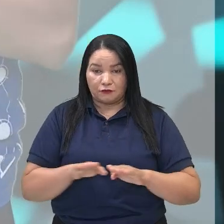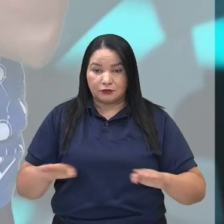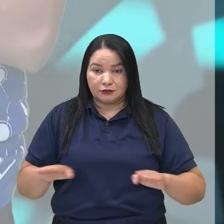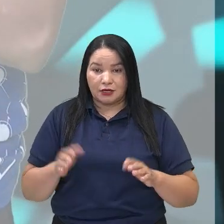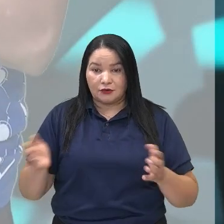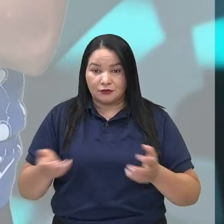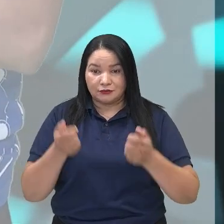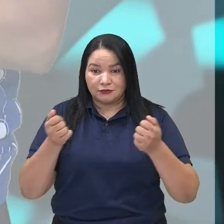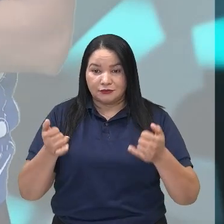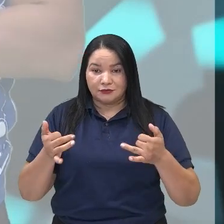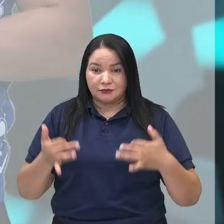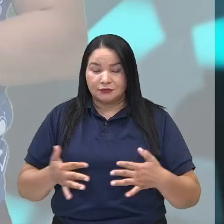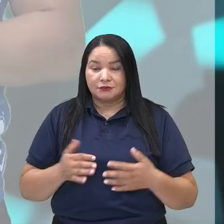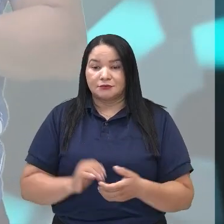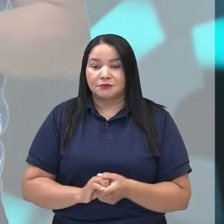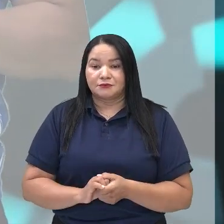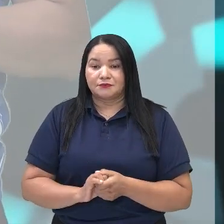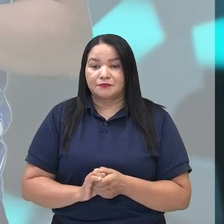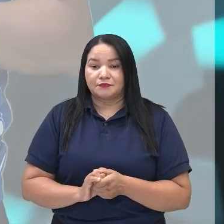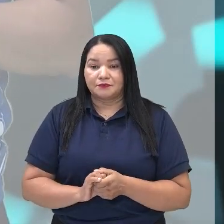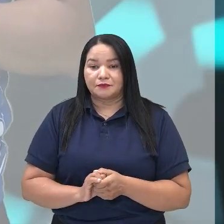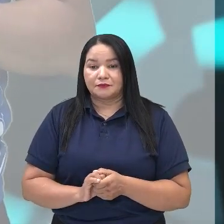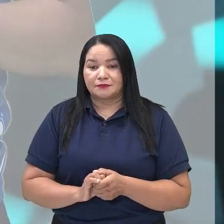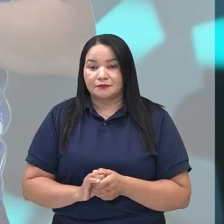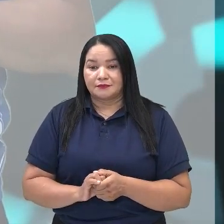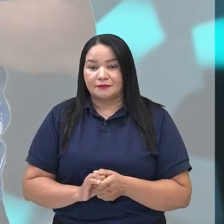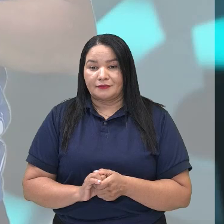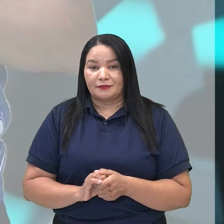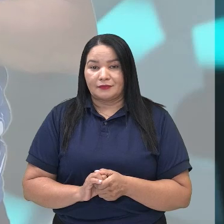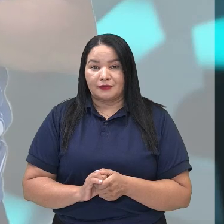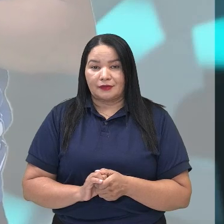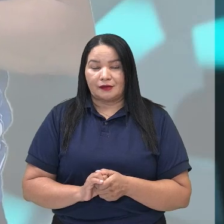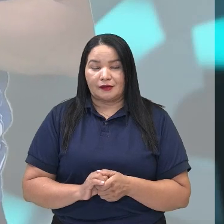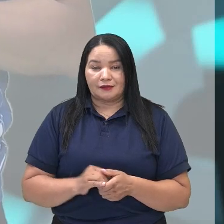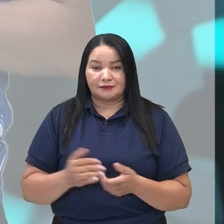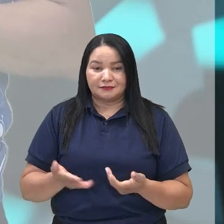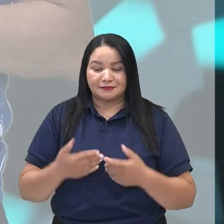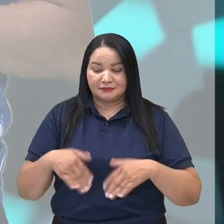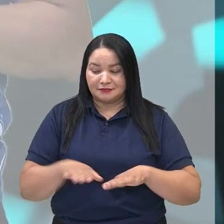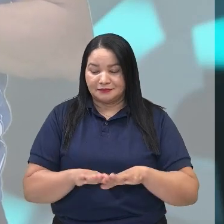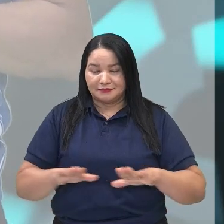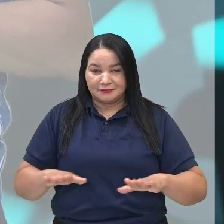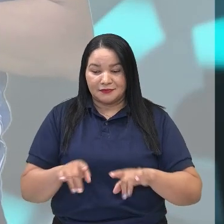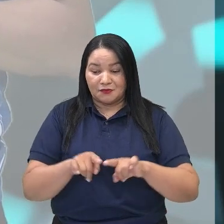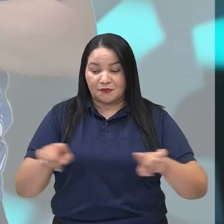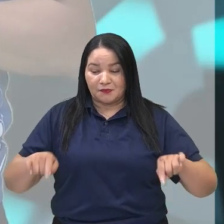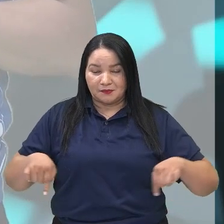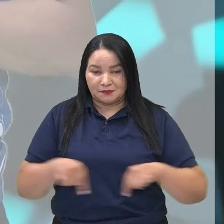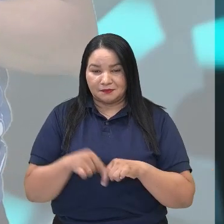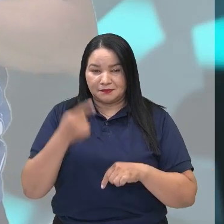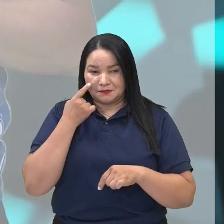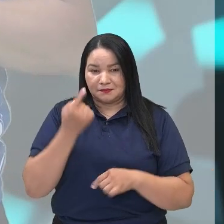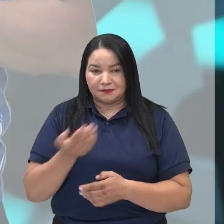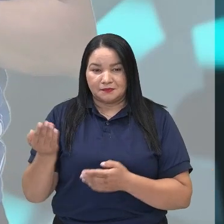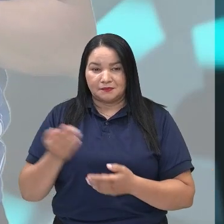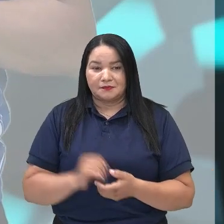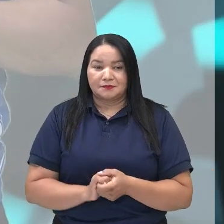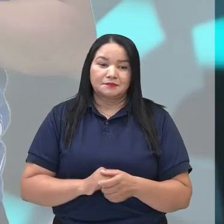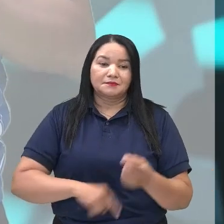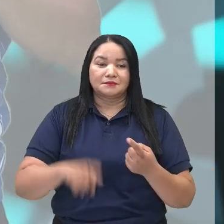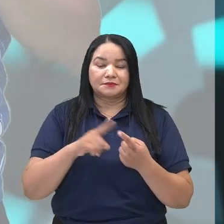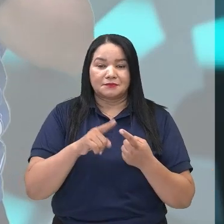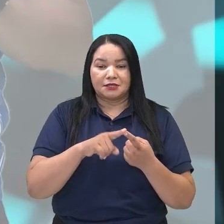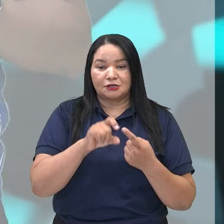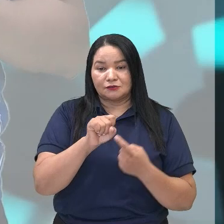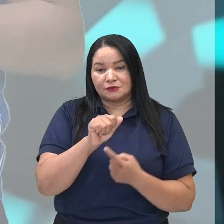gente, a descrição para a gente desses ambientes. Vamos conhecer? Olha só. O saibro, a quadra é